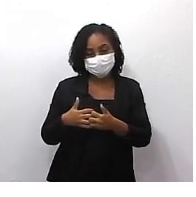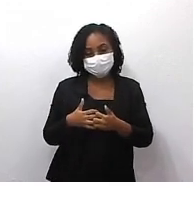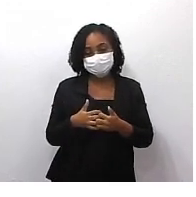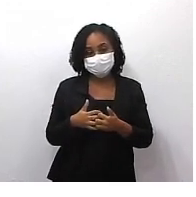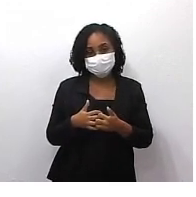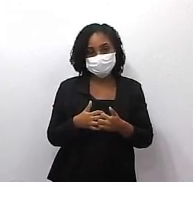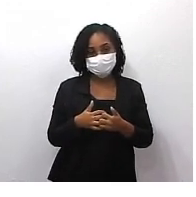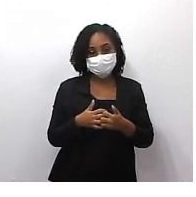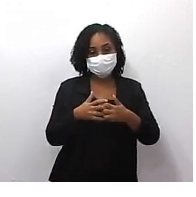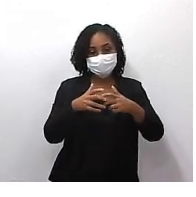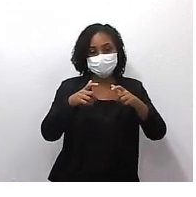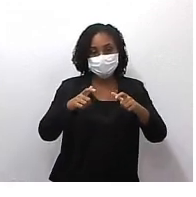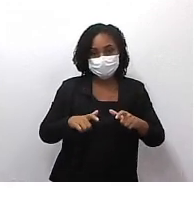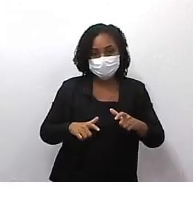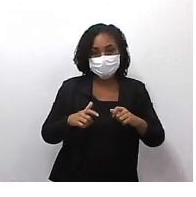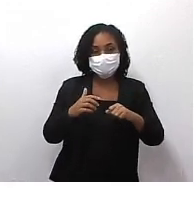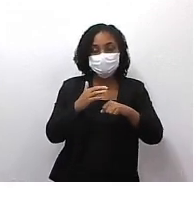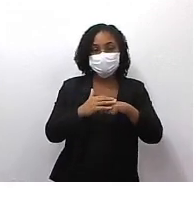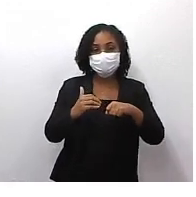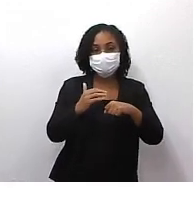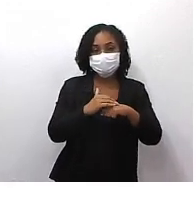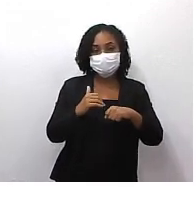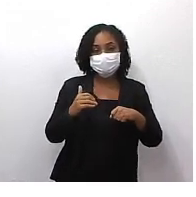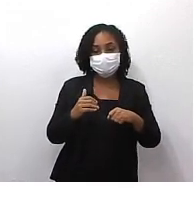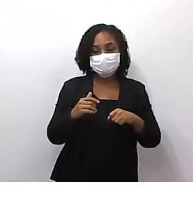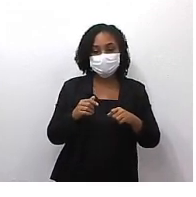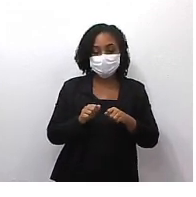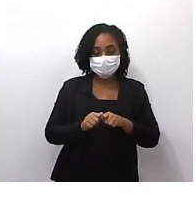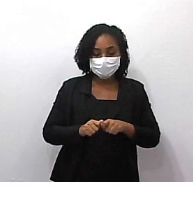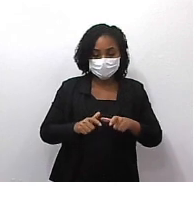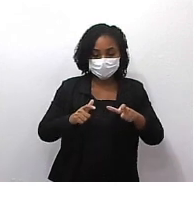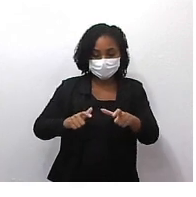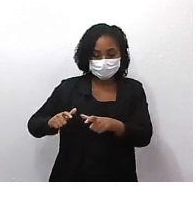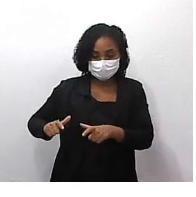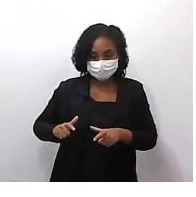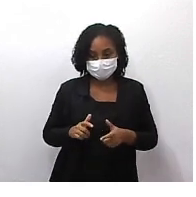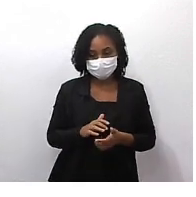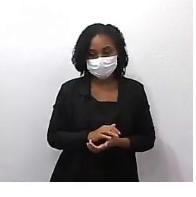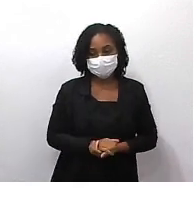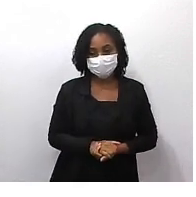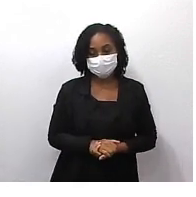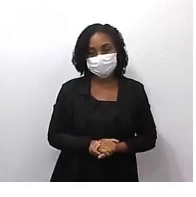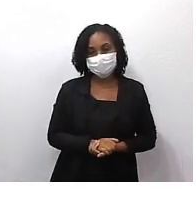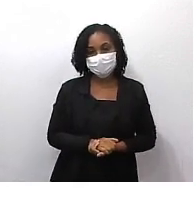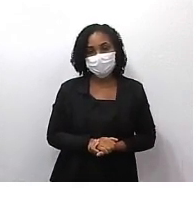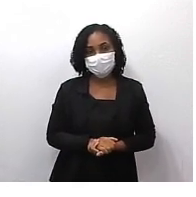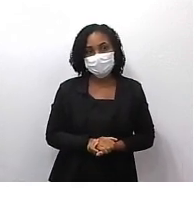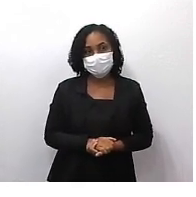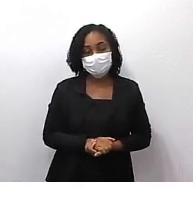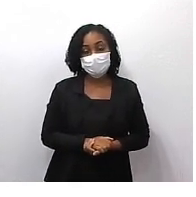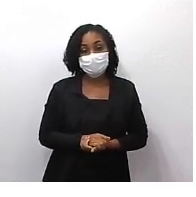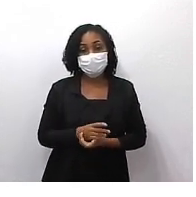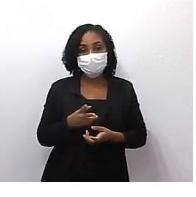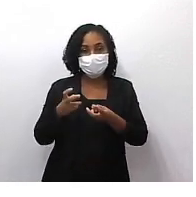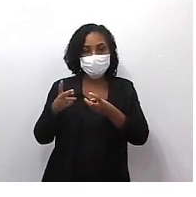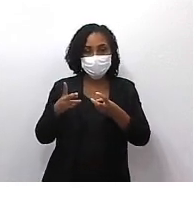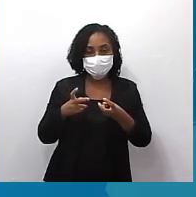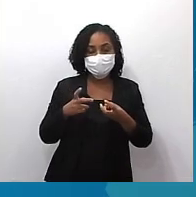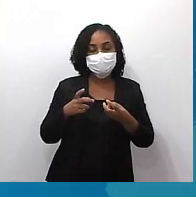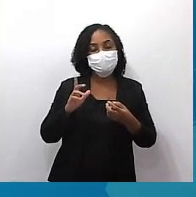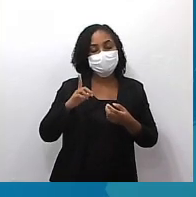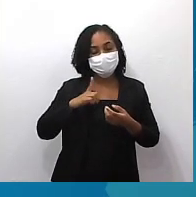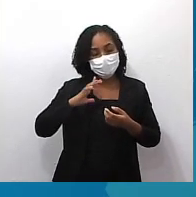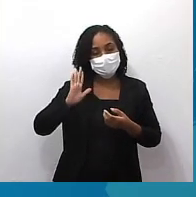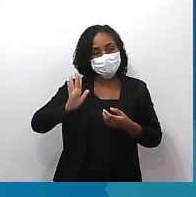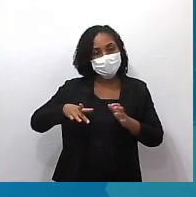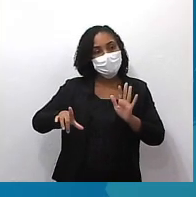essa região é chamada de bacia hidrográfica. Tá? As bacias hidrográficas existem legislação